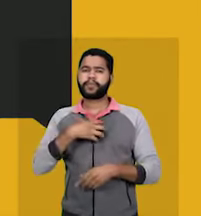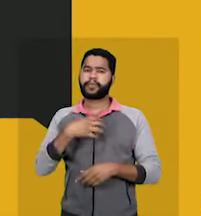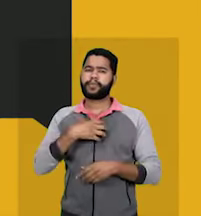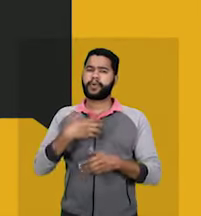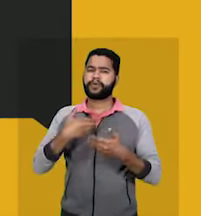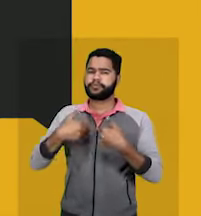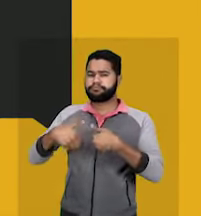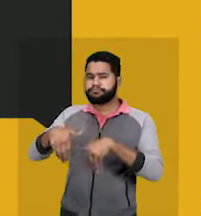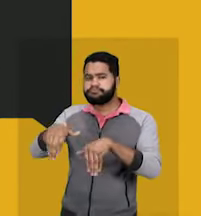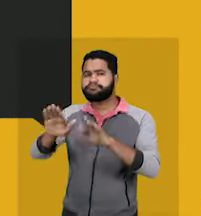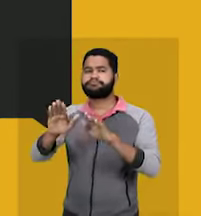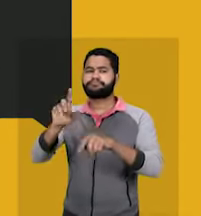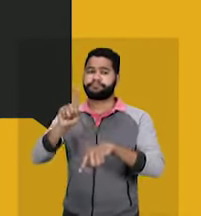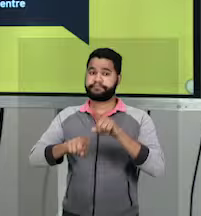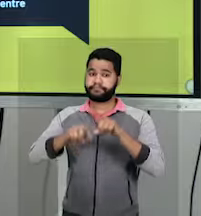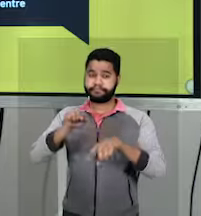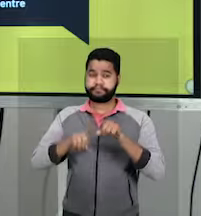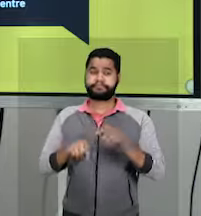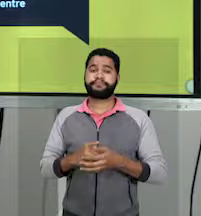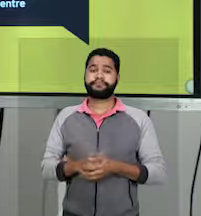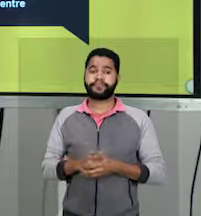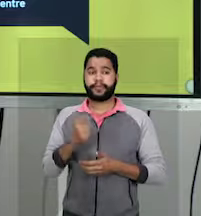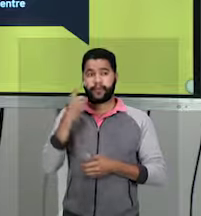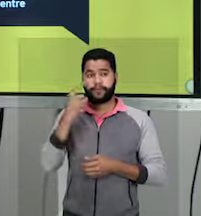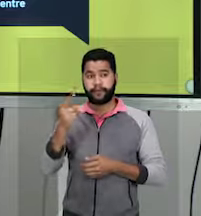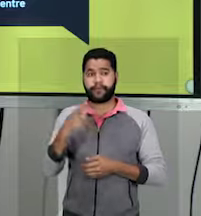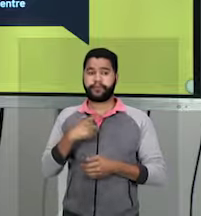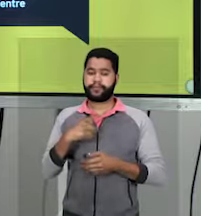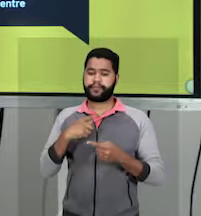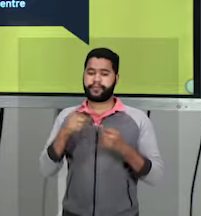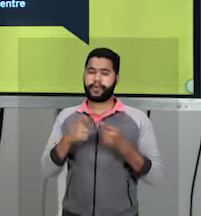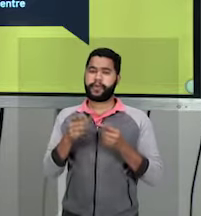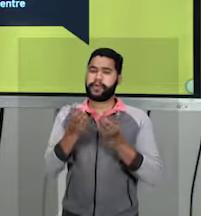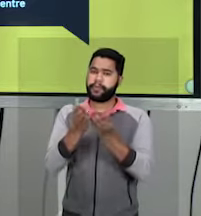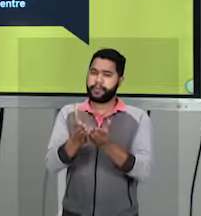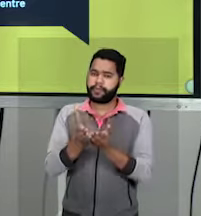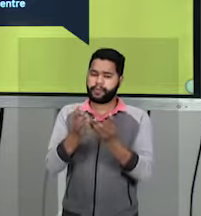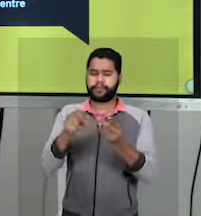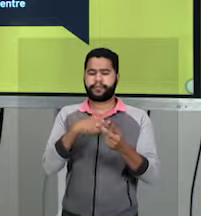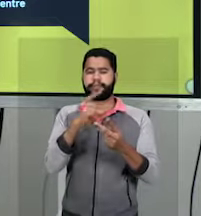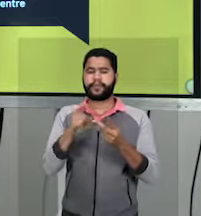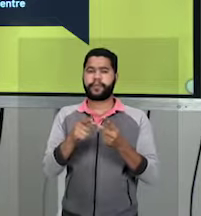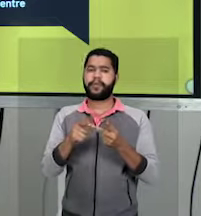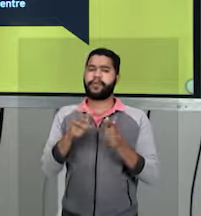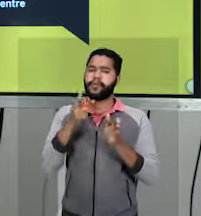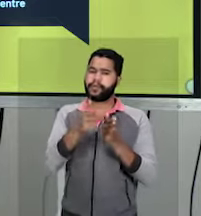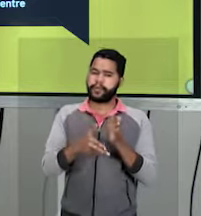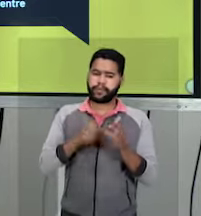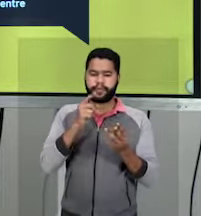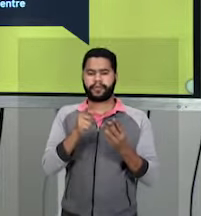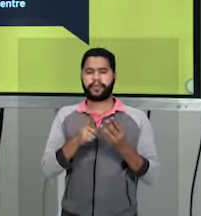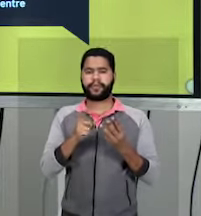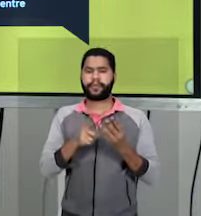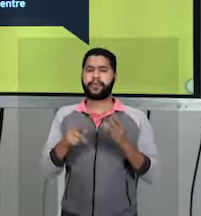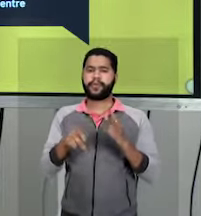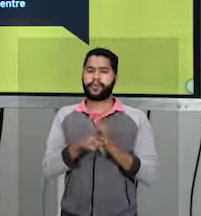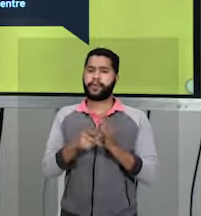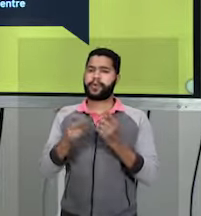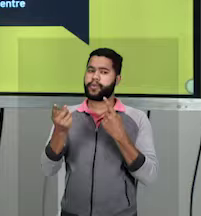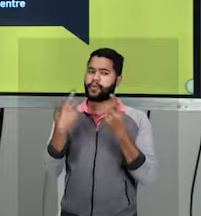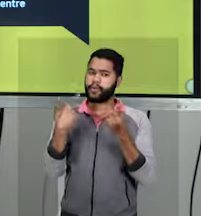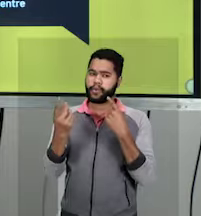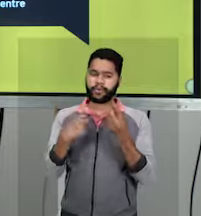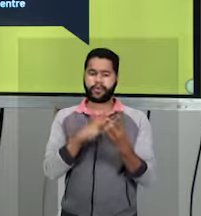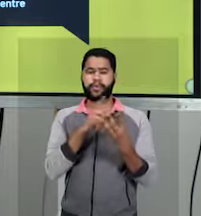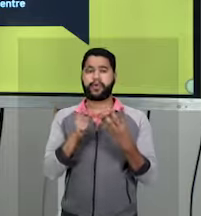modos de transportar mercadorias então nós vimos que existe o transporte marítimo o transporte Ferroviário o transporte rodoviário